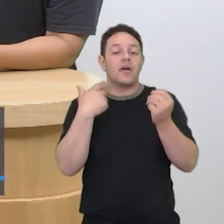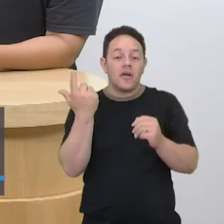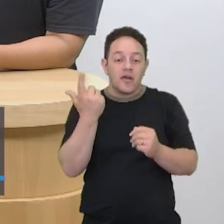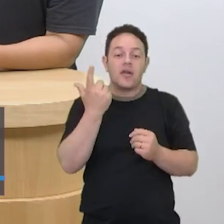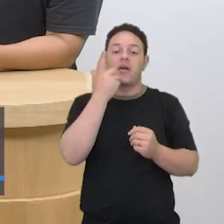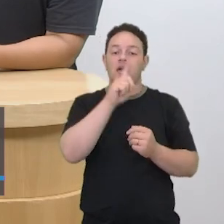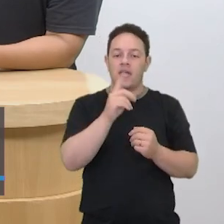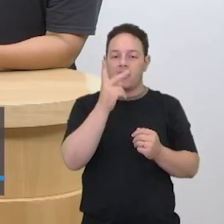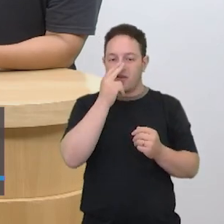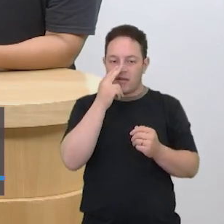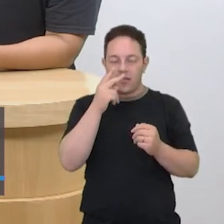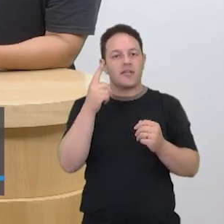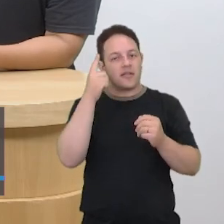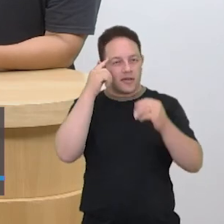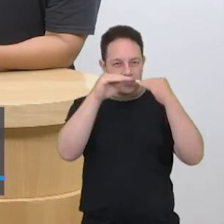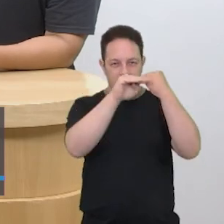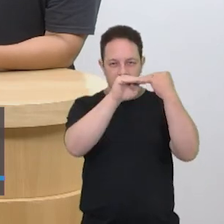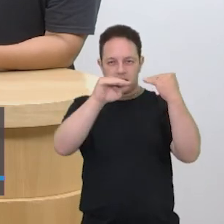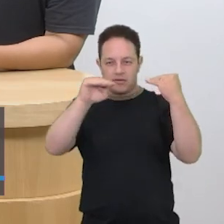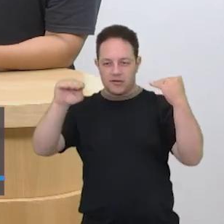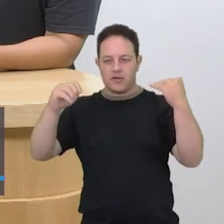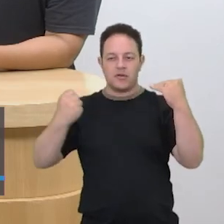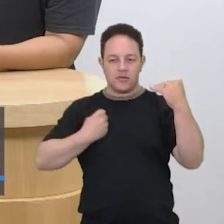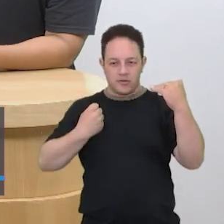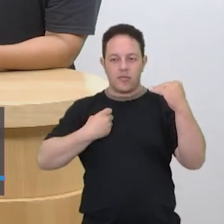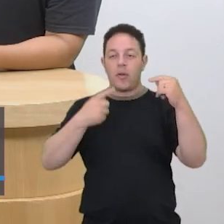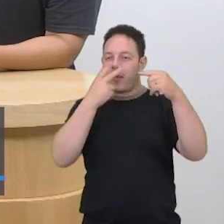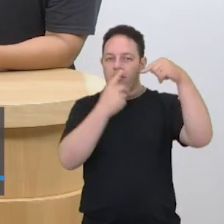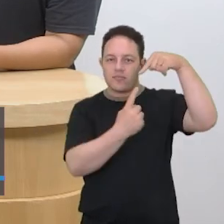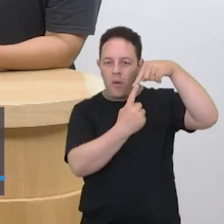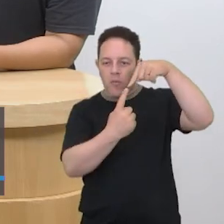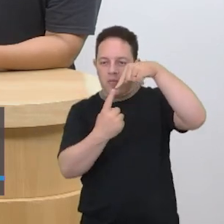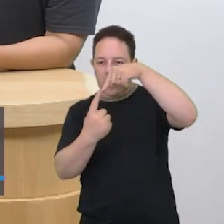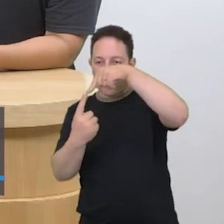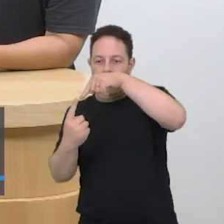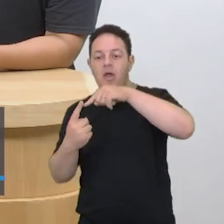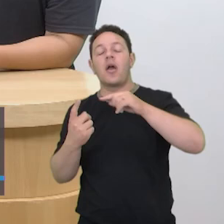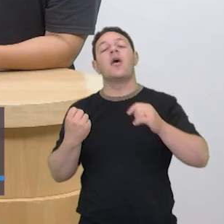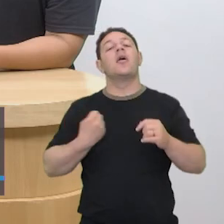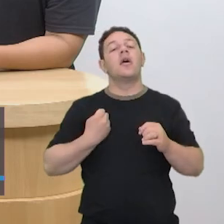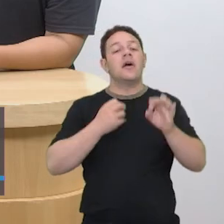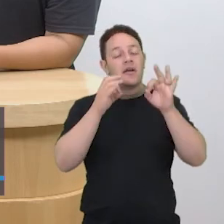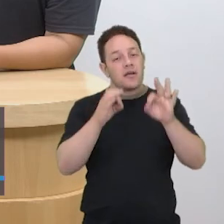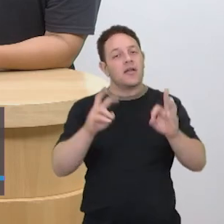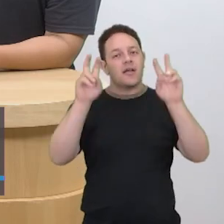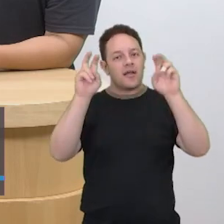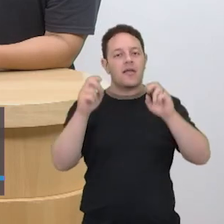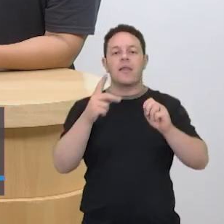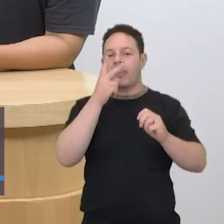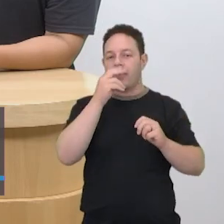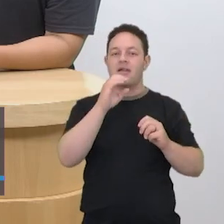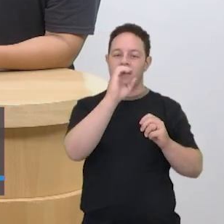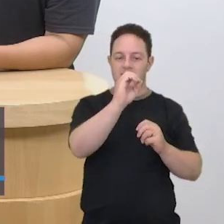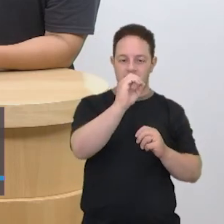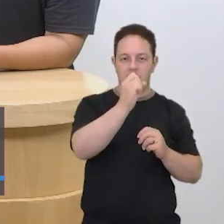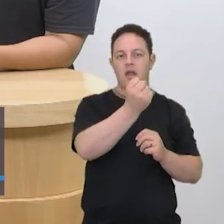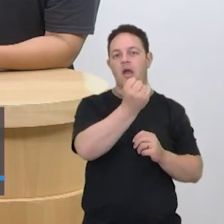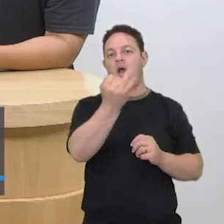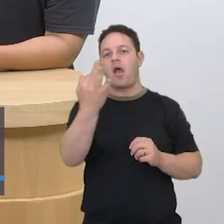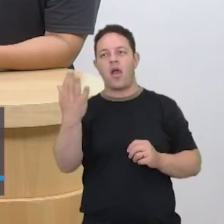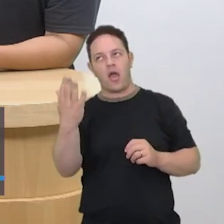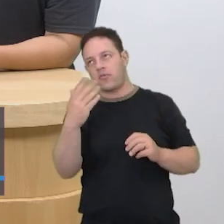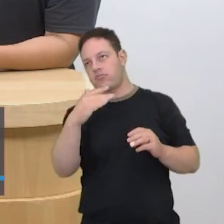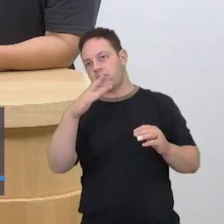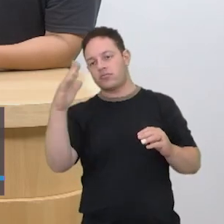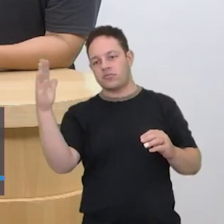tenha uma certa linearidade, um número que faça sentido. E um número que faça sentido são aqueles algarismos de 0 a ser maior,